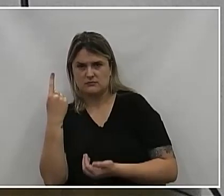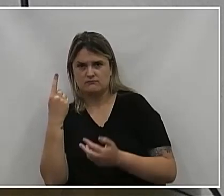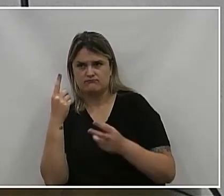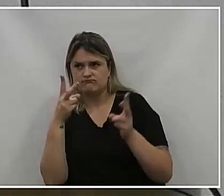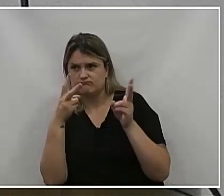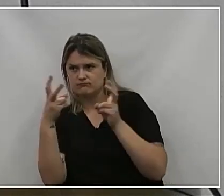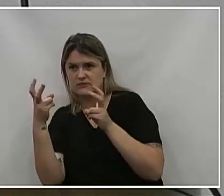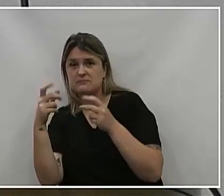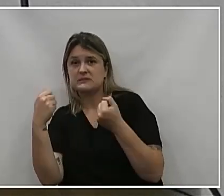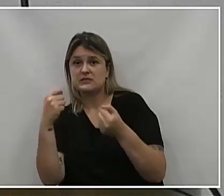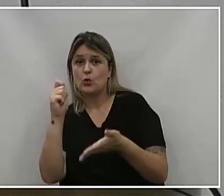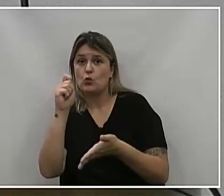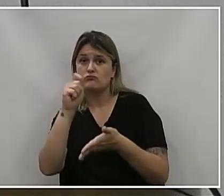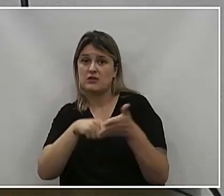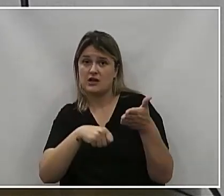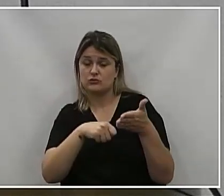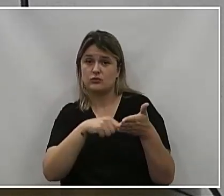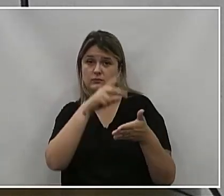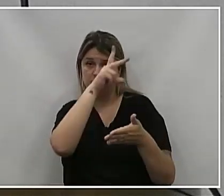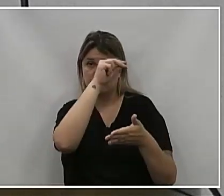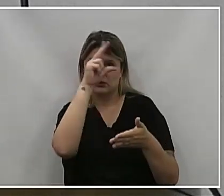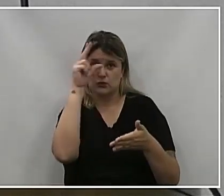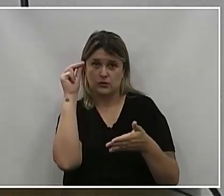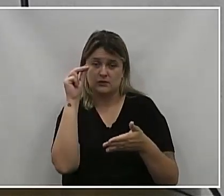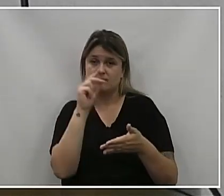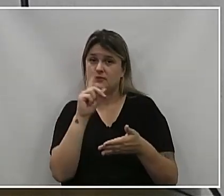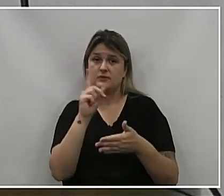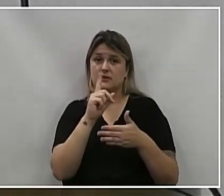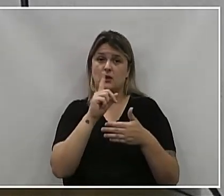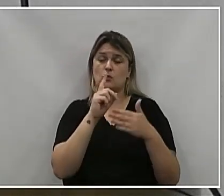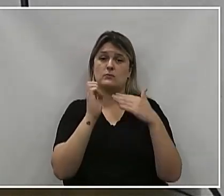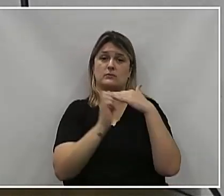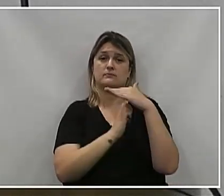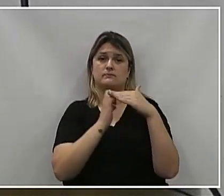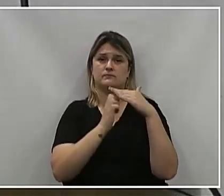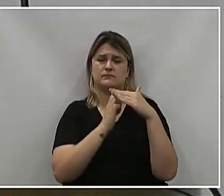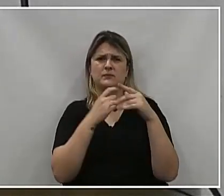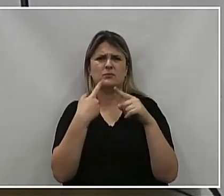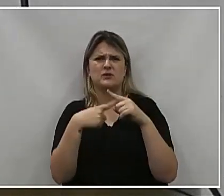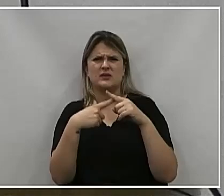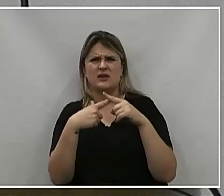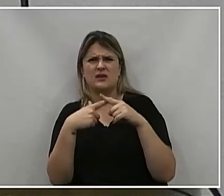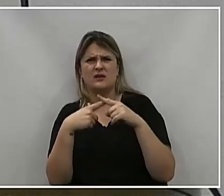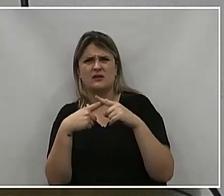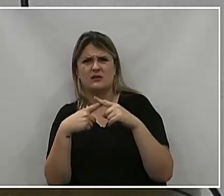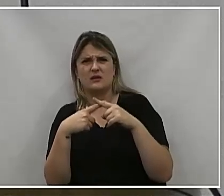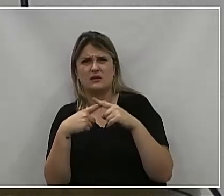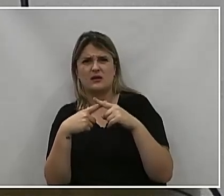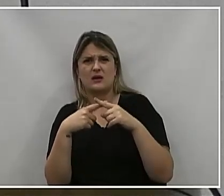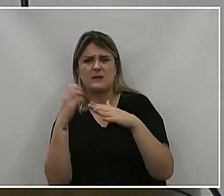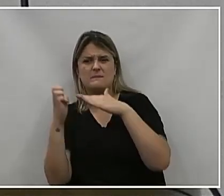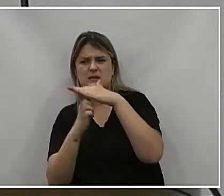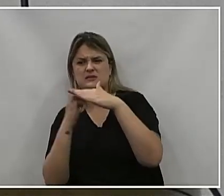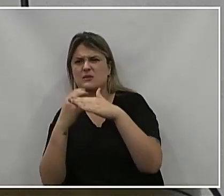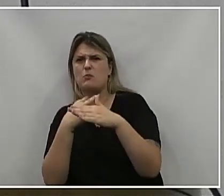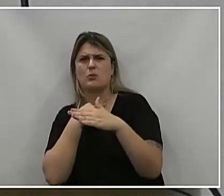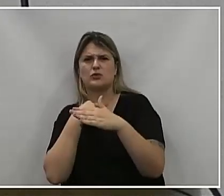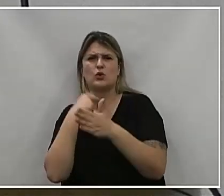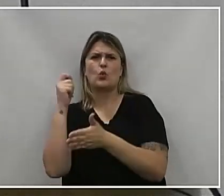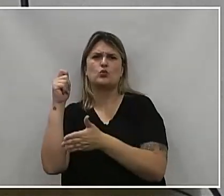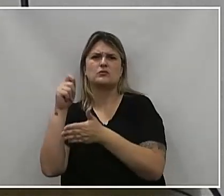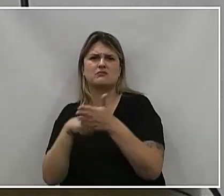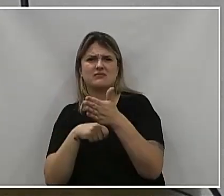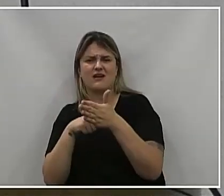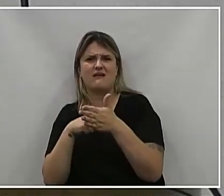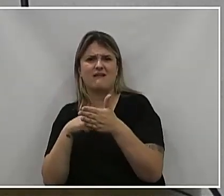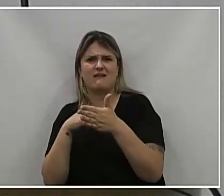pelo município e não necessariamente pela concessionária, porque ela não pode contratar uma empresa para se autoavaliar. Né, fica